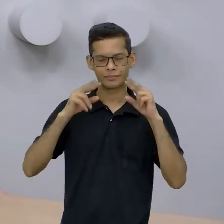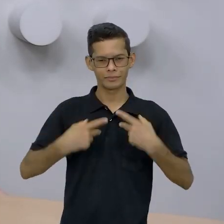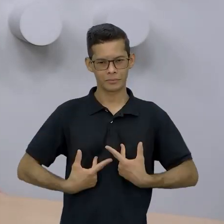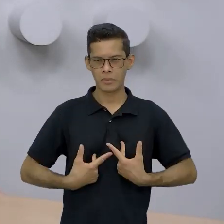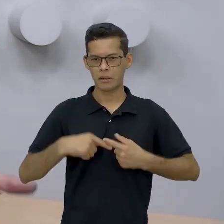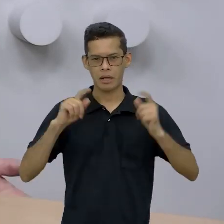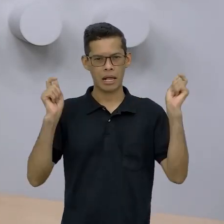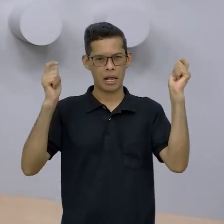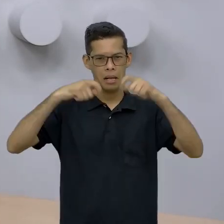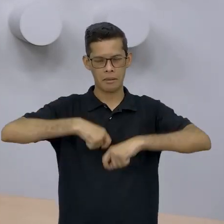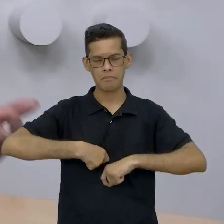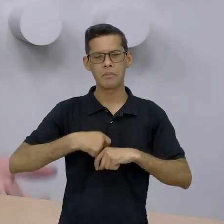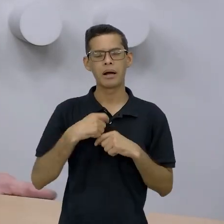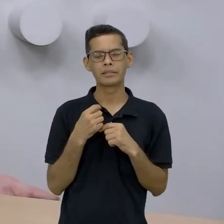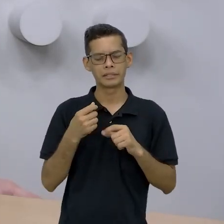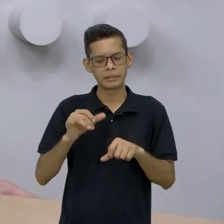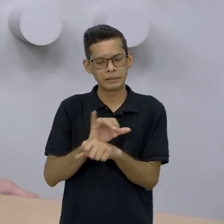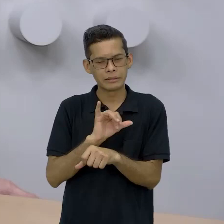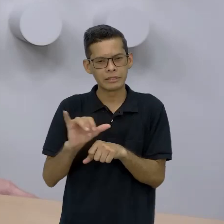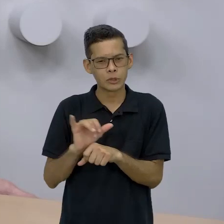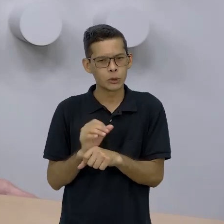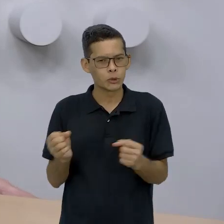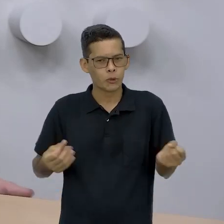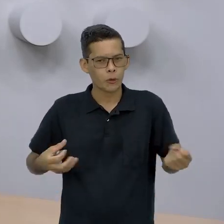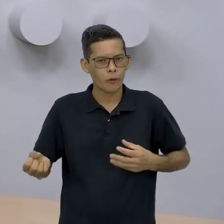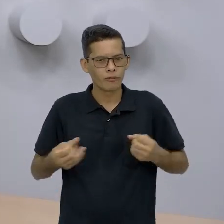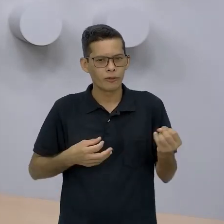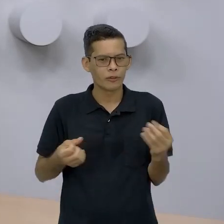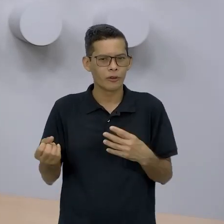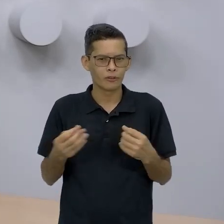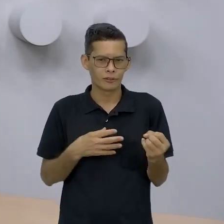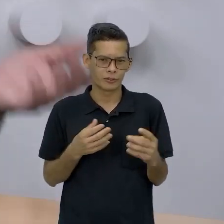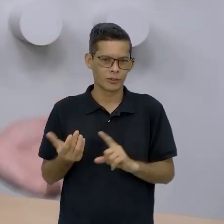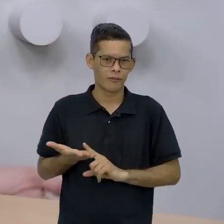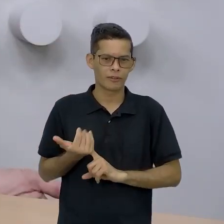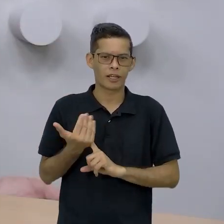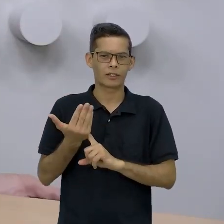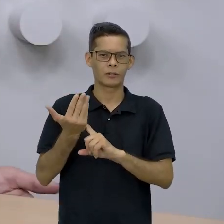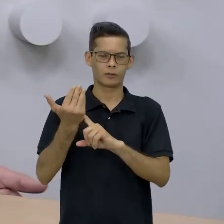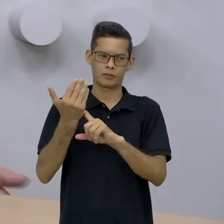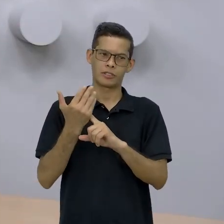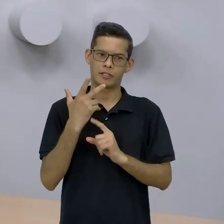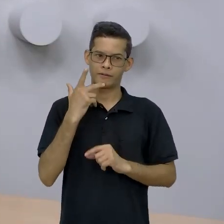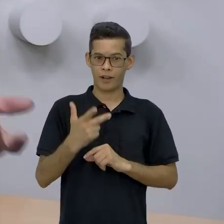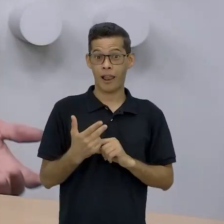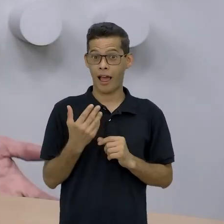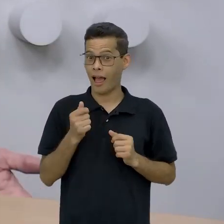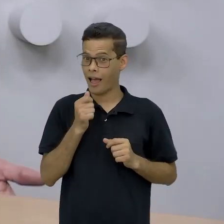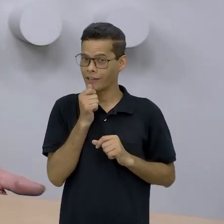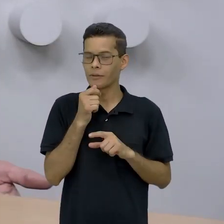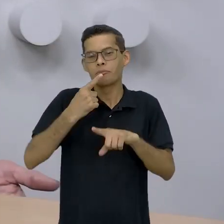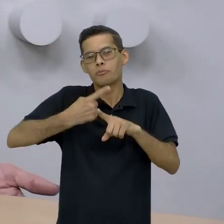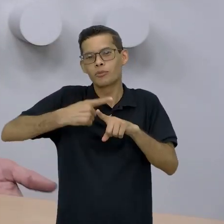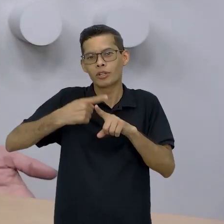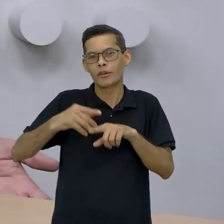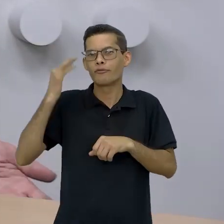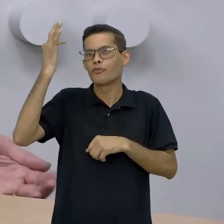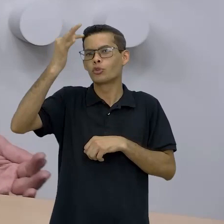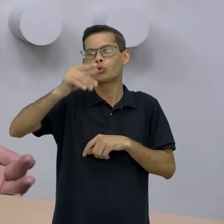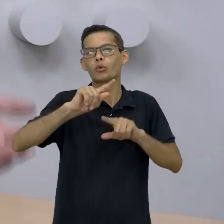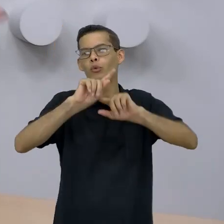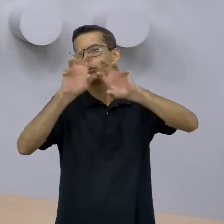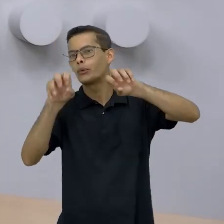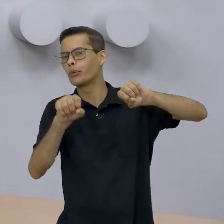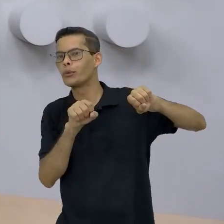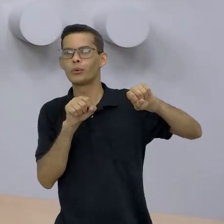talento, de produzir inovação. Eu estou dizendo ainda porque a gente não sabe o futuro com a inteligência artificial.